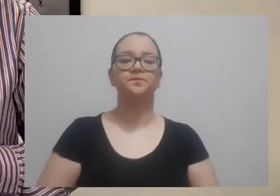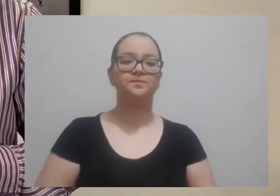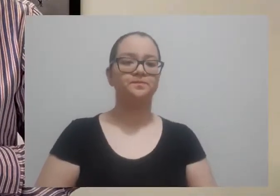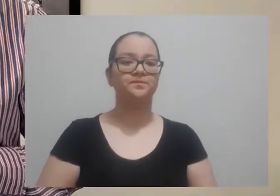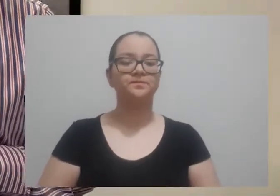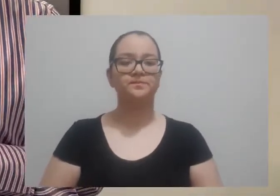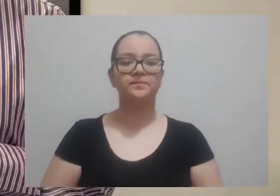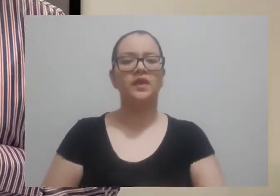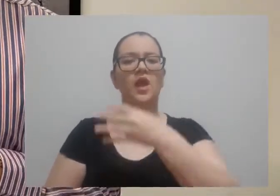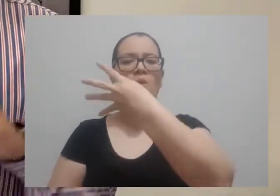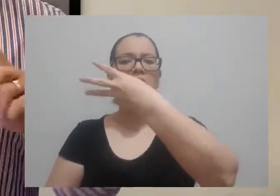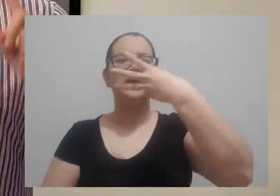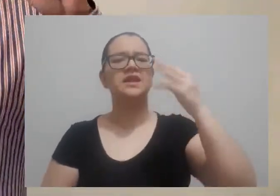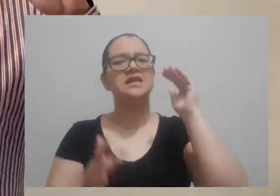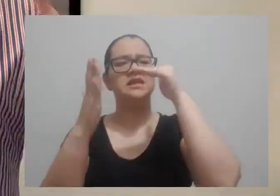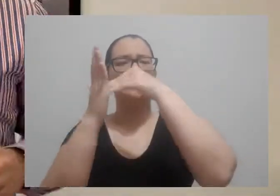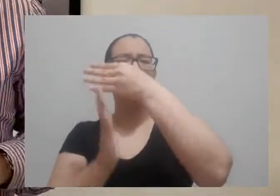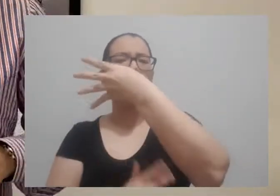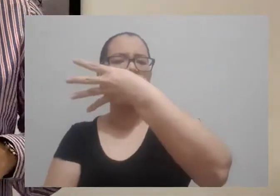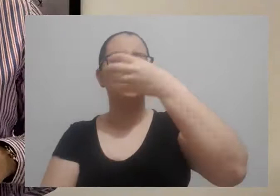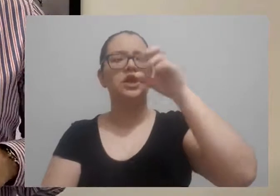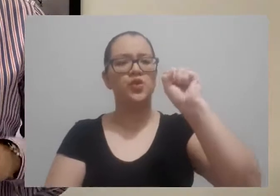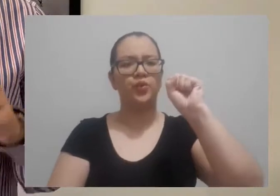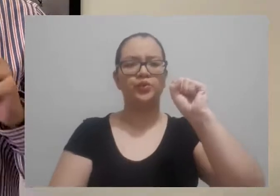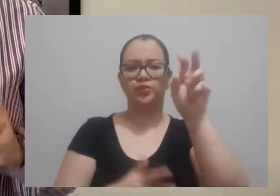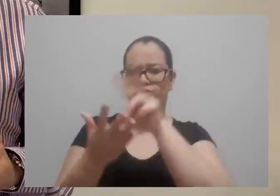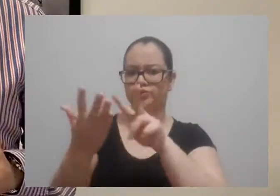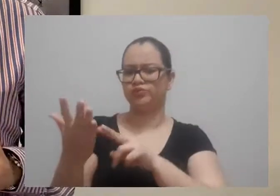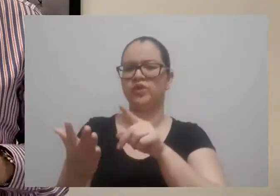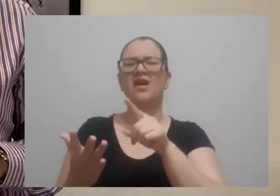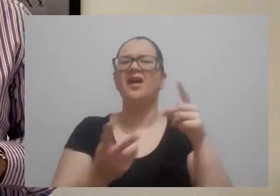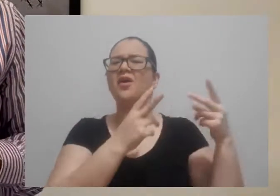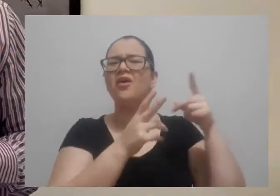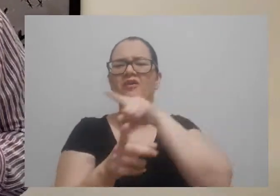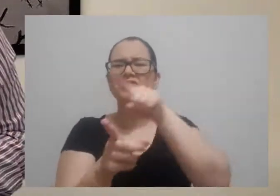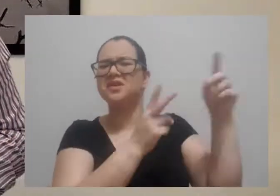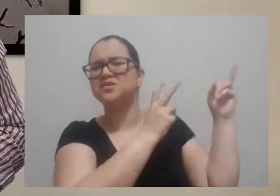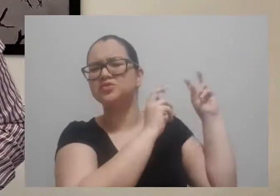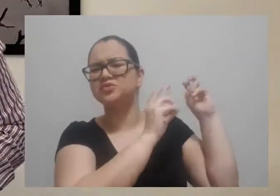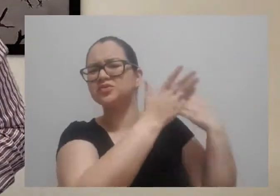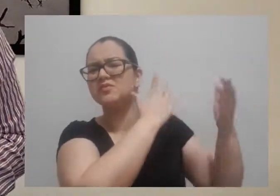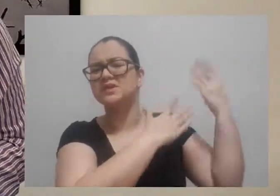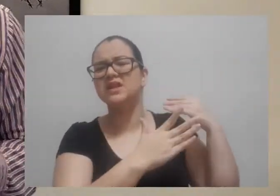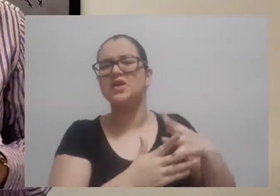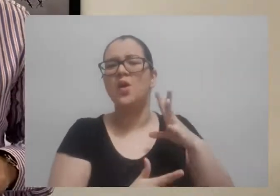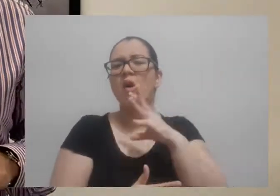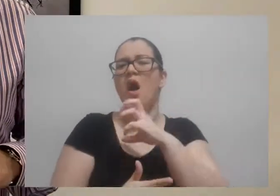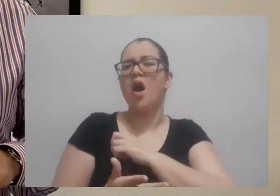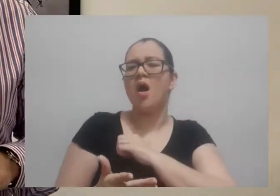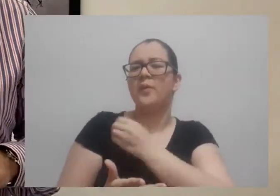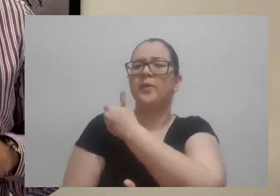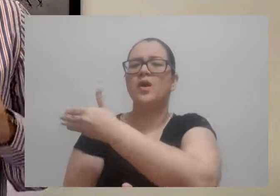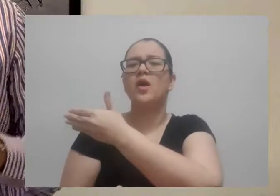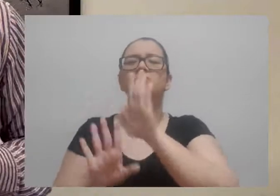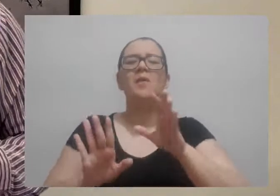48. Vocês ouviram o que foi dito: ame o seu próximo e odeie o seu inimigo.